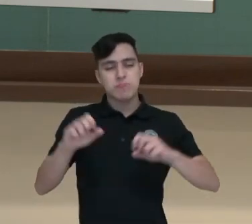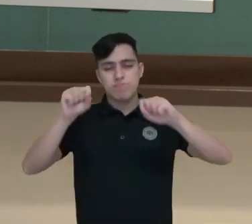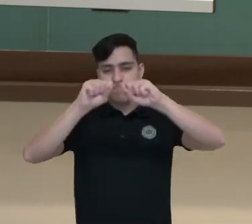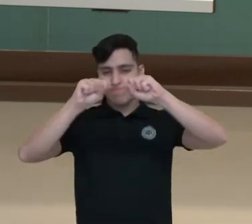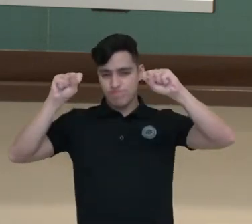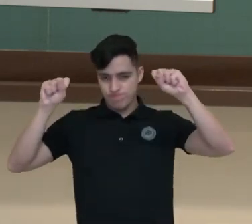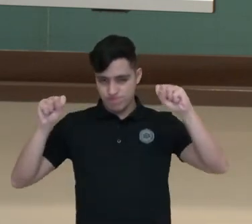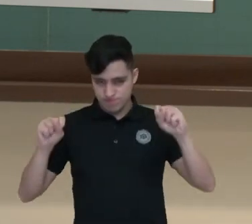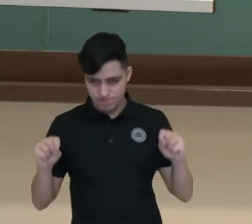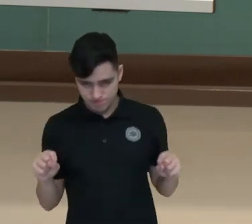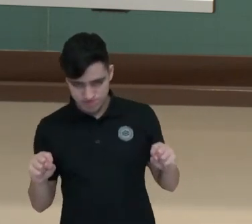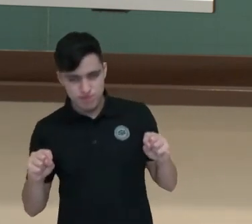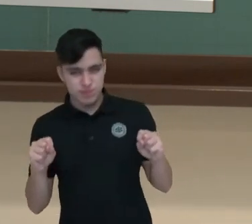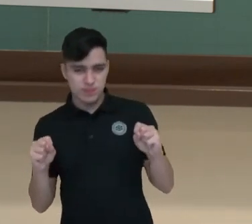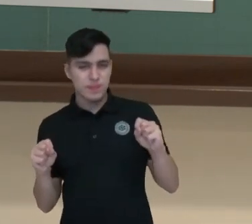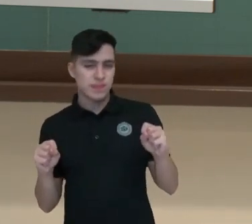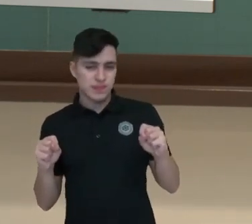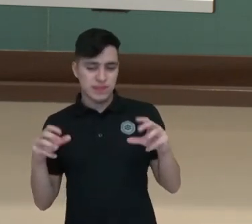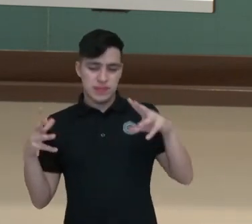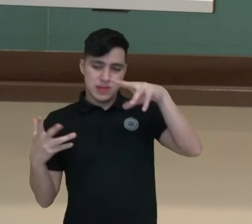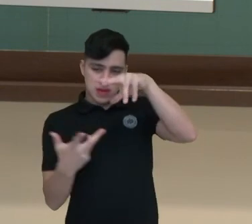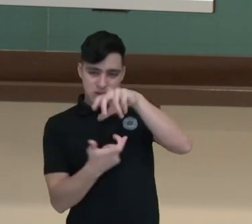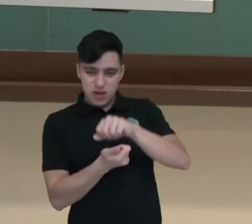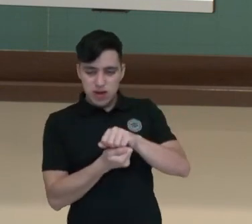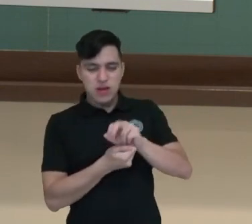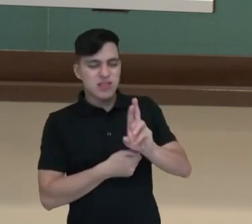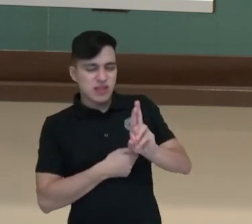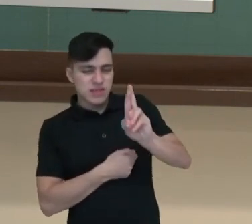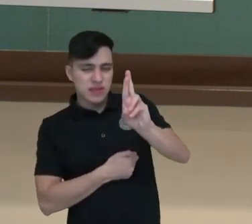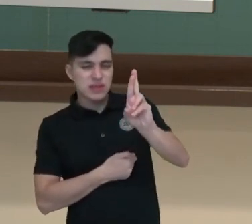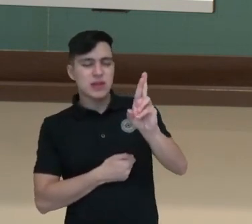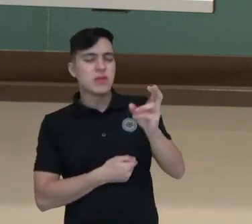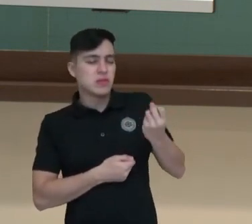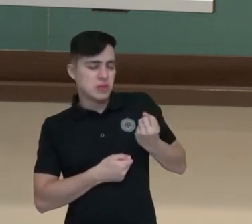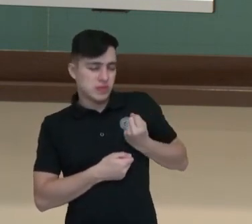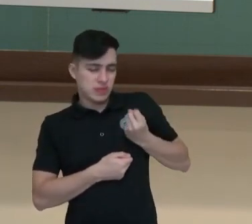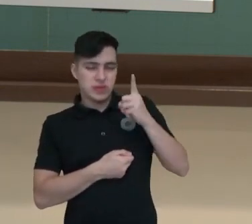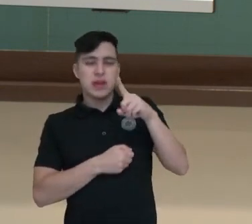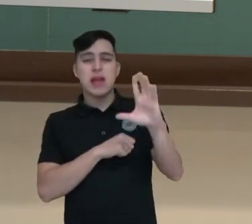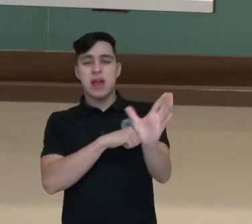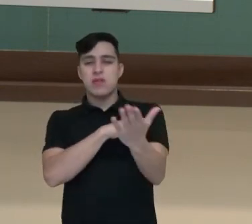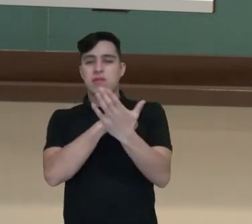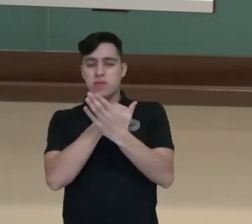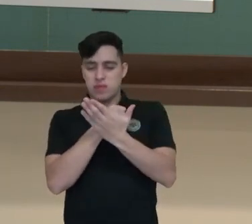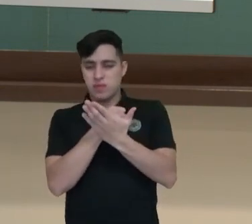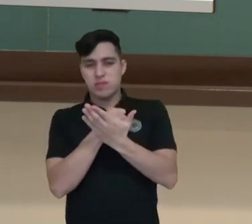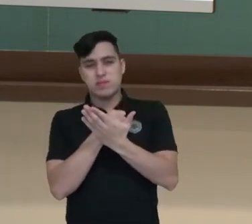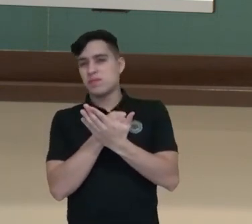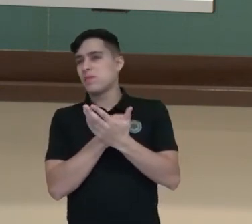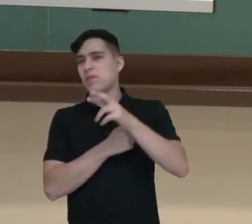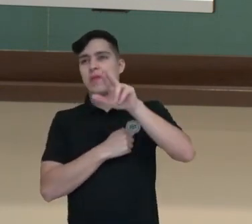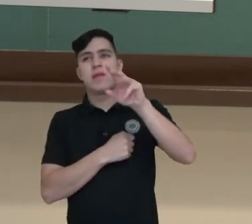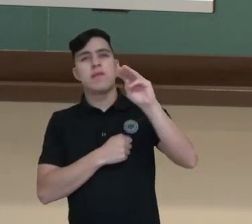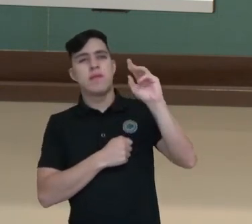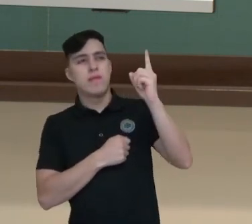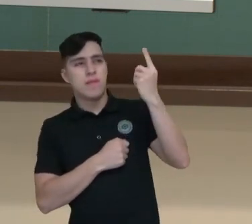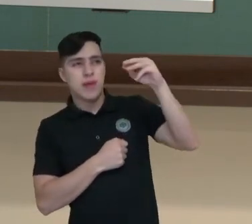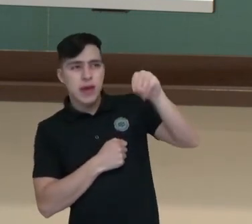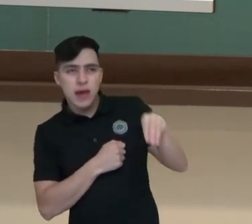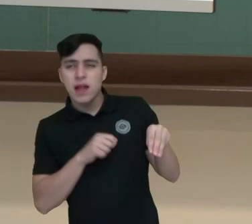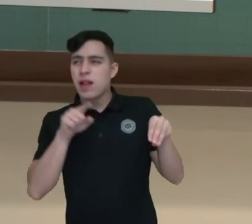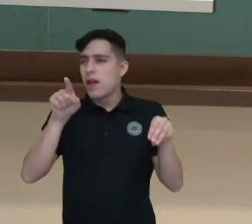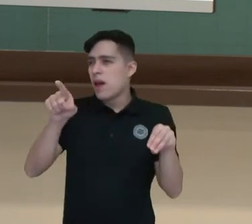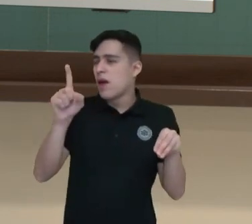Sistema Internacional de Unidades, ele veio para nos auxiliar, para a gente não ter mais, um metro é um metro aqui,